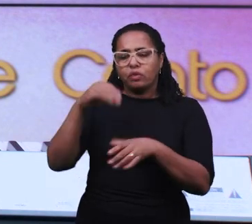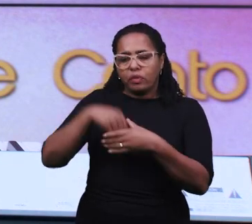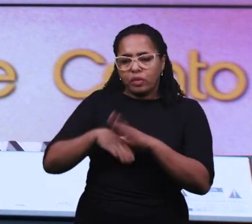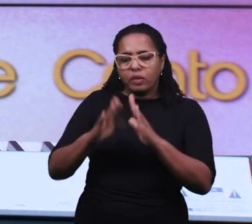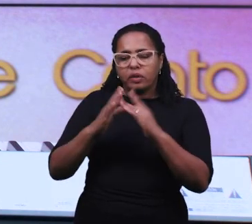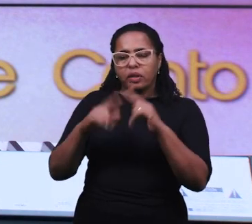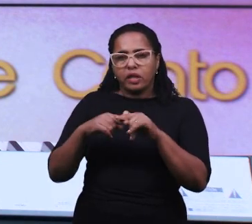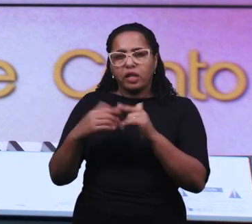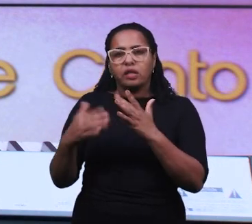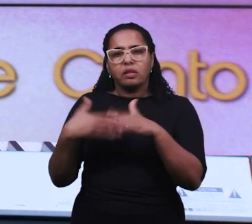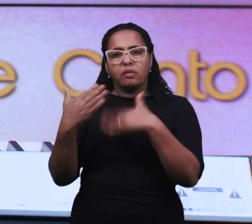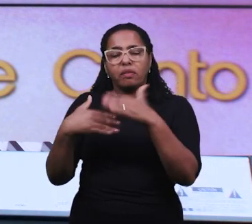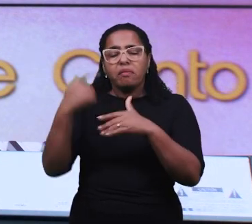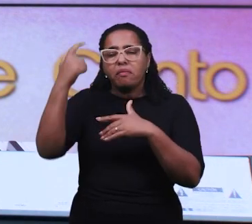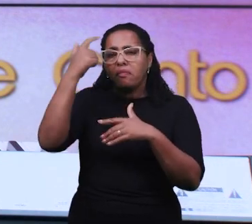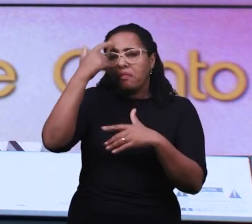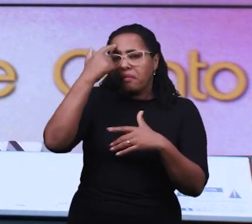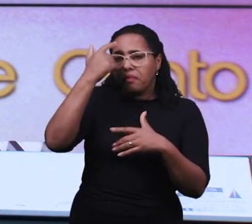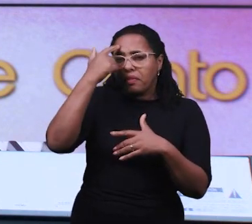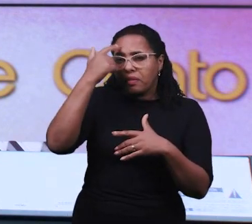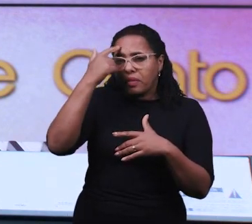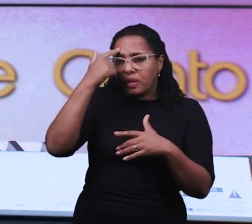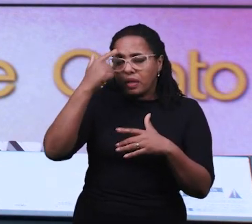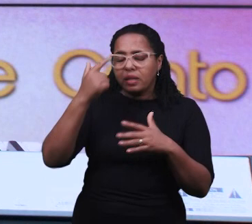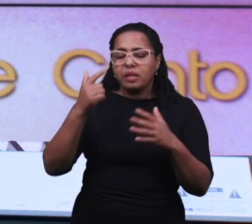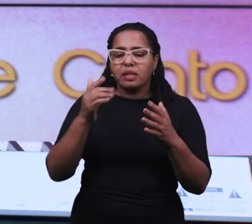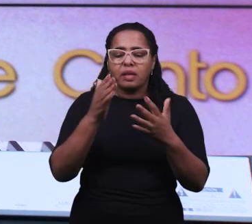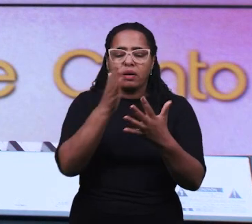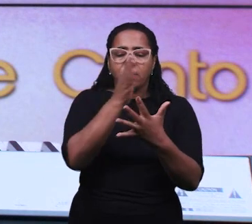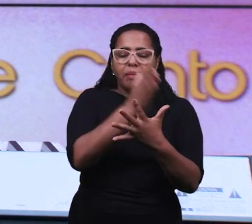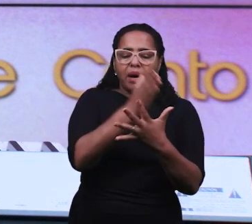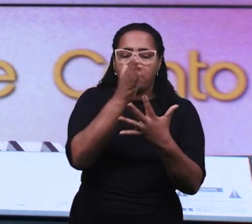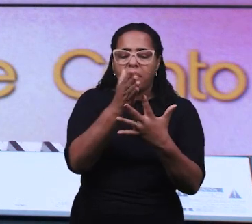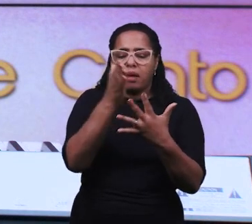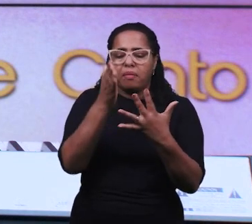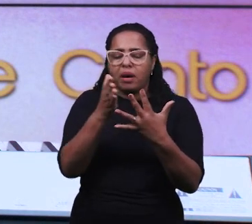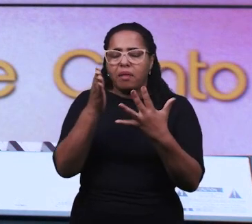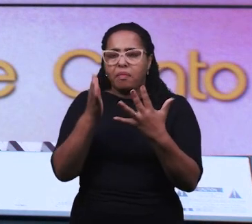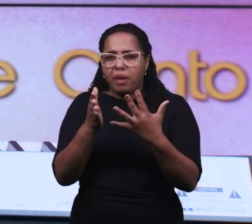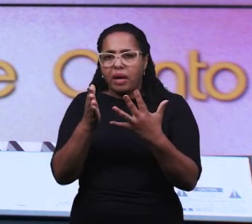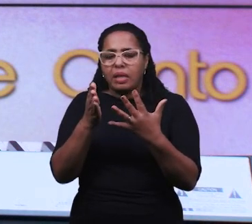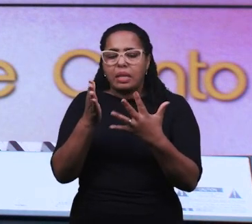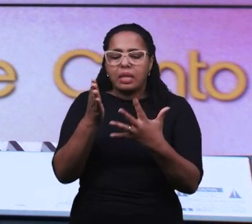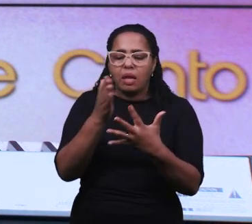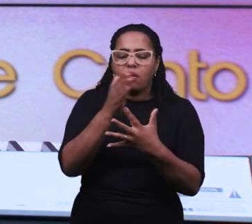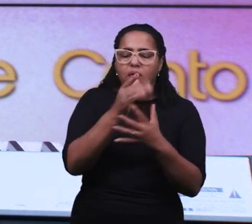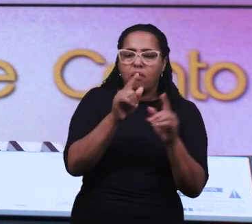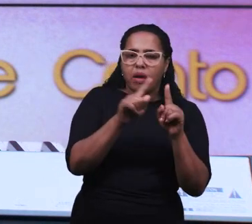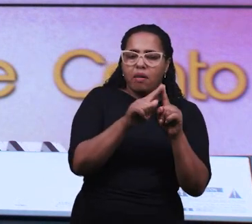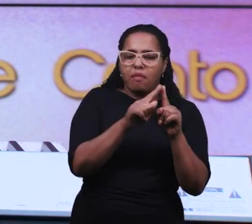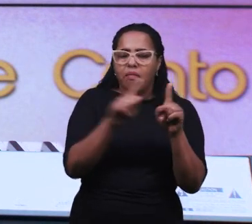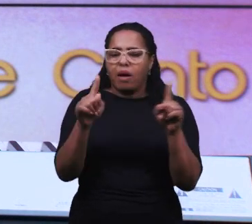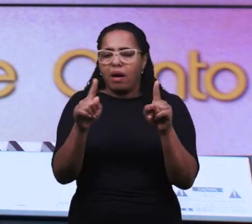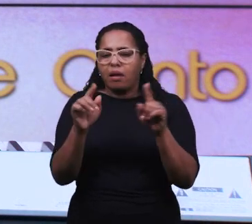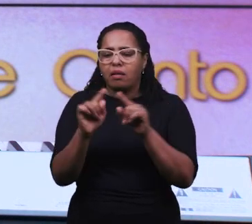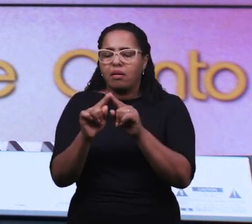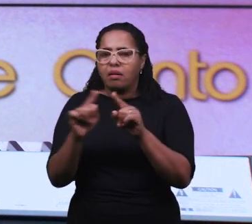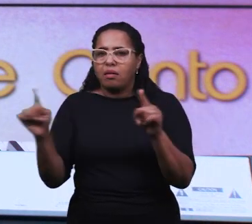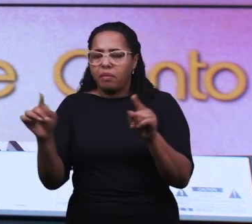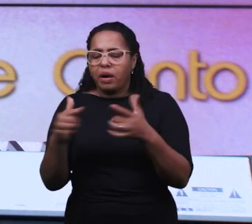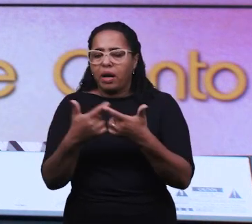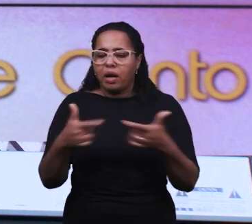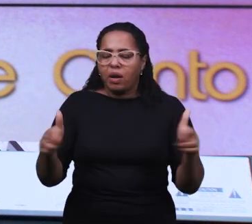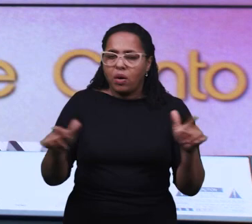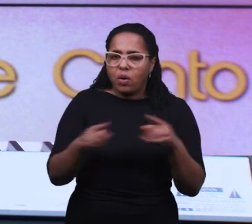nossas igrejas. Nós vamos pensar em espaço, não um espaço muito aberto, como seria utilizado, por exemplo, no